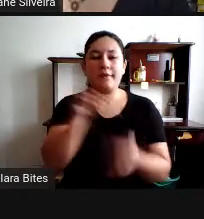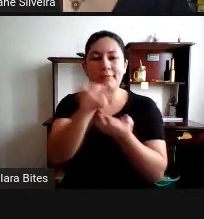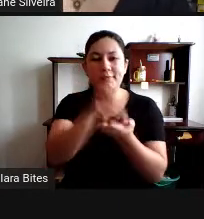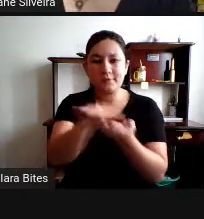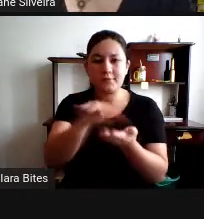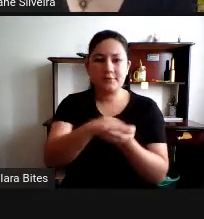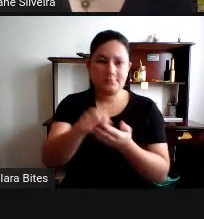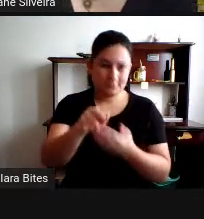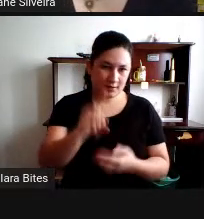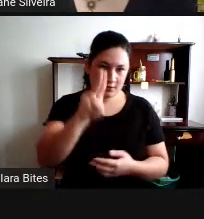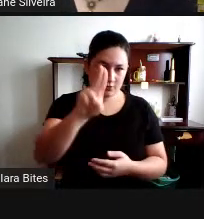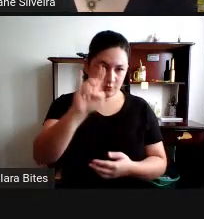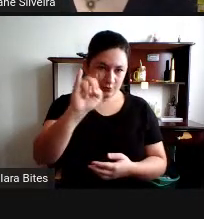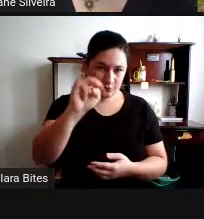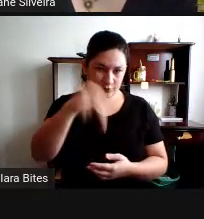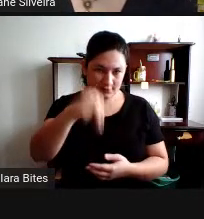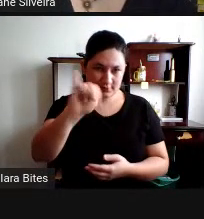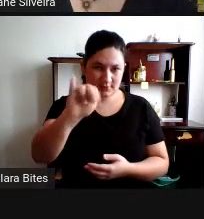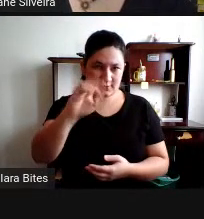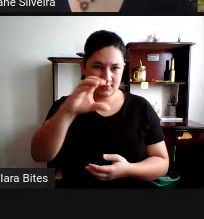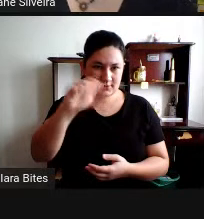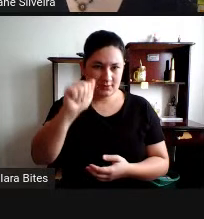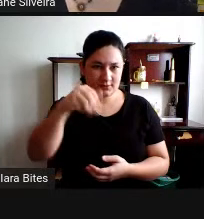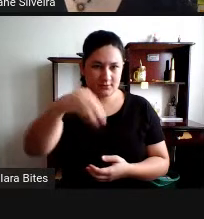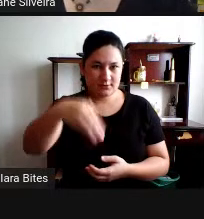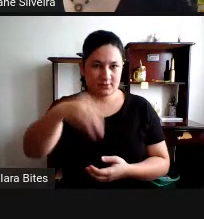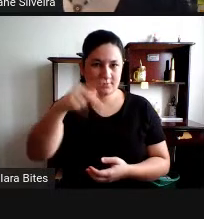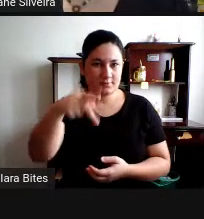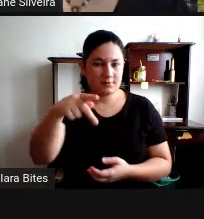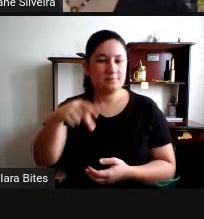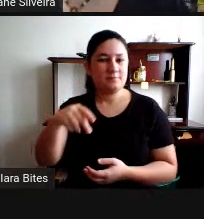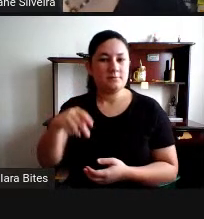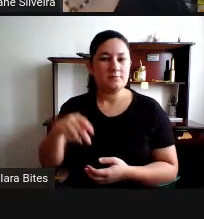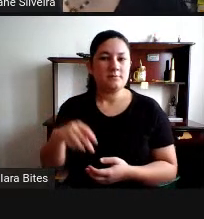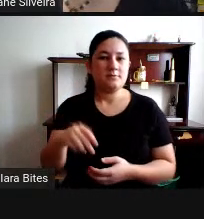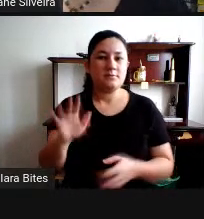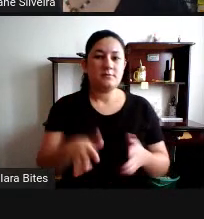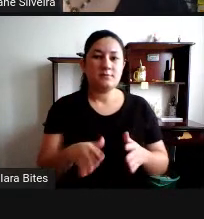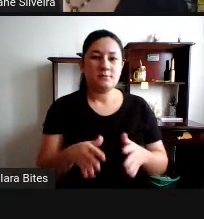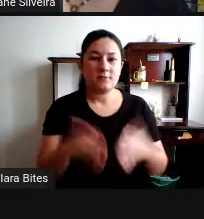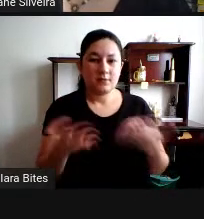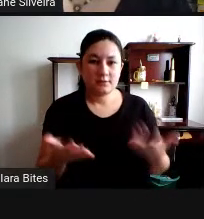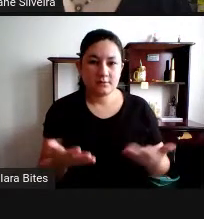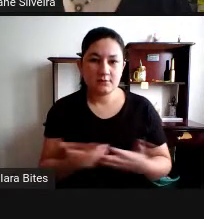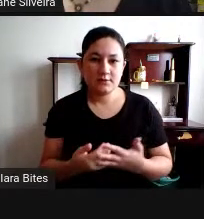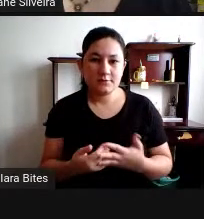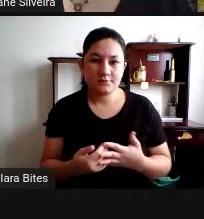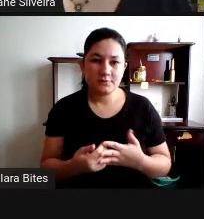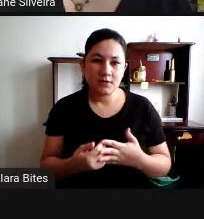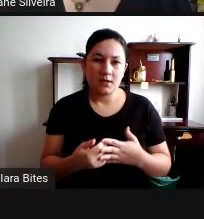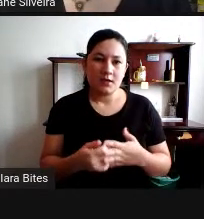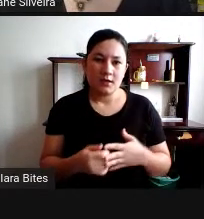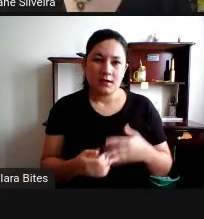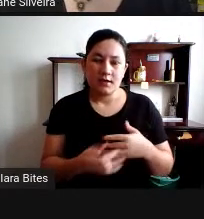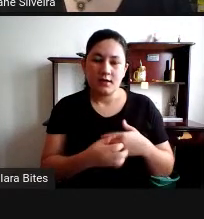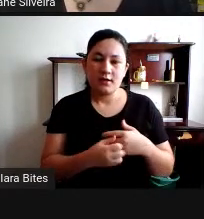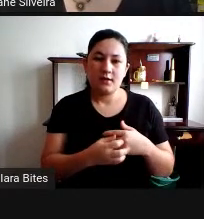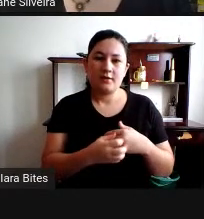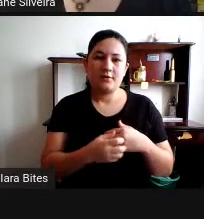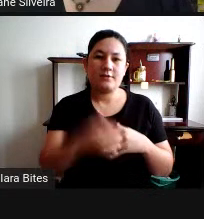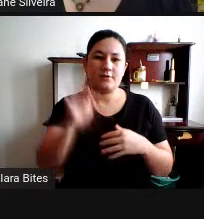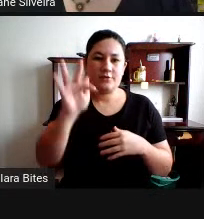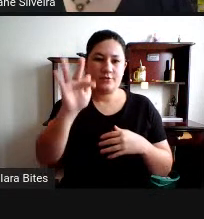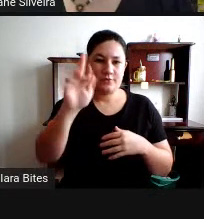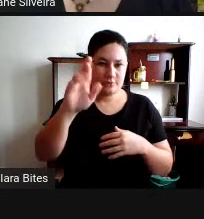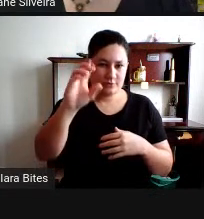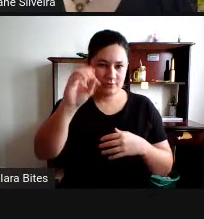tem a vantagem de, ao nos trazer o Leonardo da Vinci, abranger tanto o pesquisador quanto o cientista, o que ele já